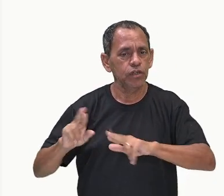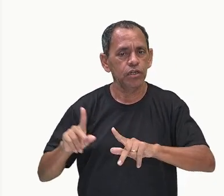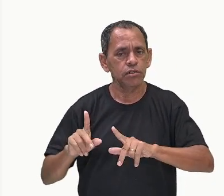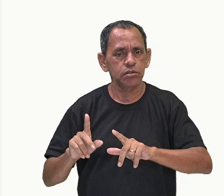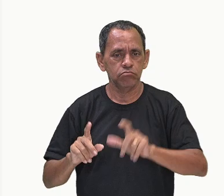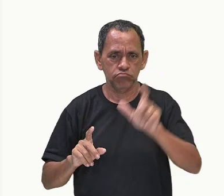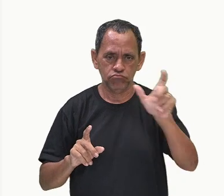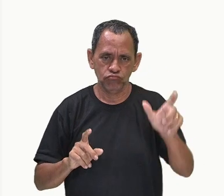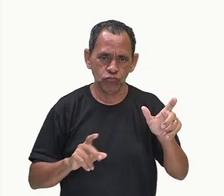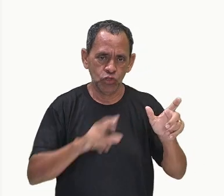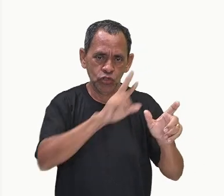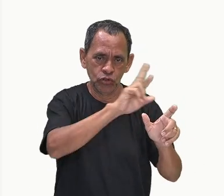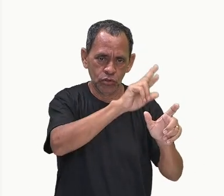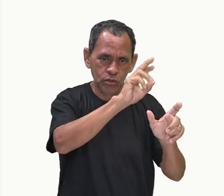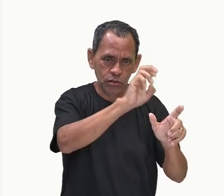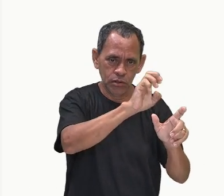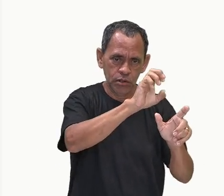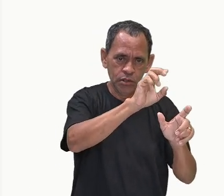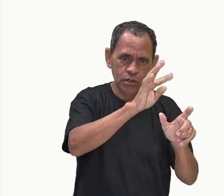Só que,